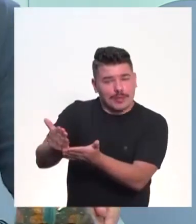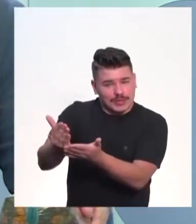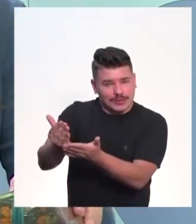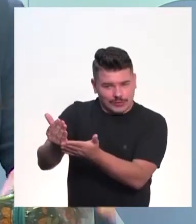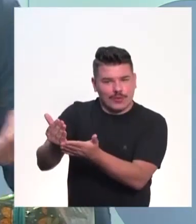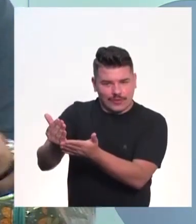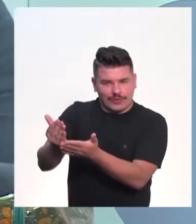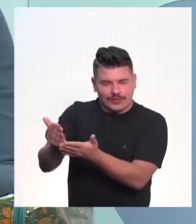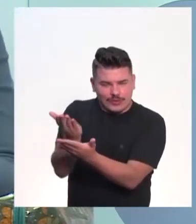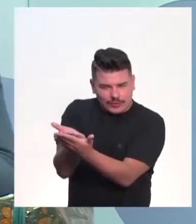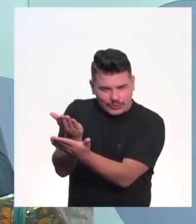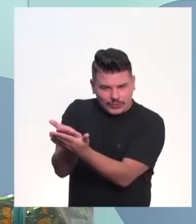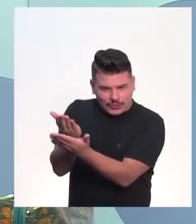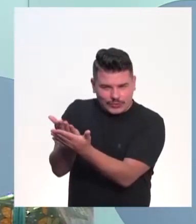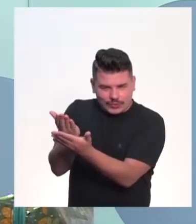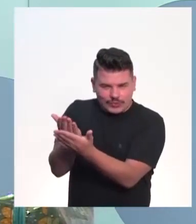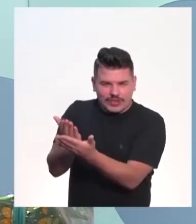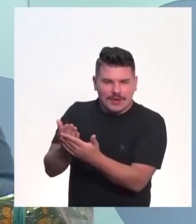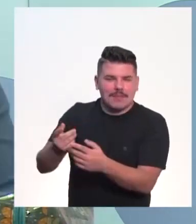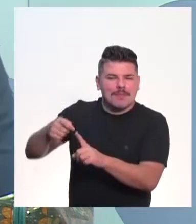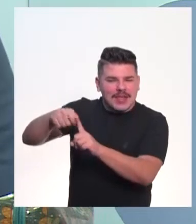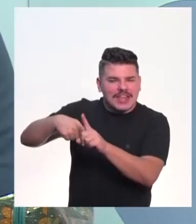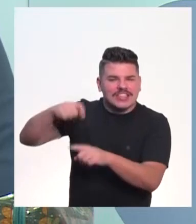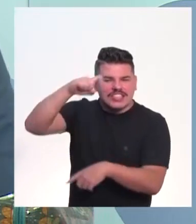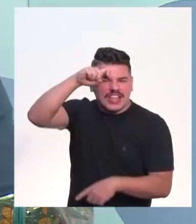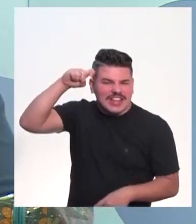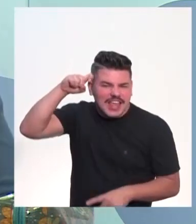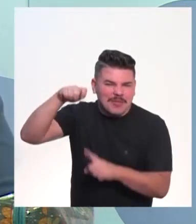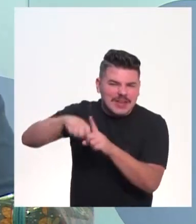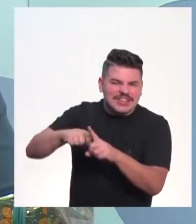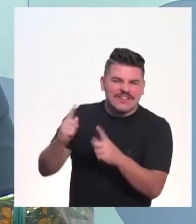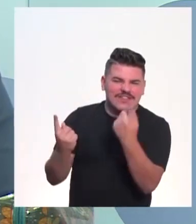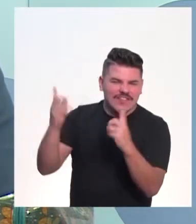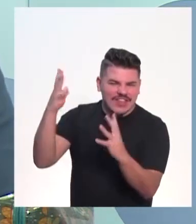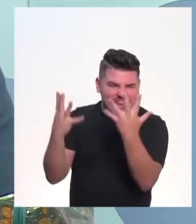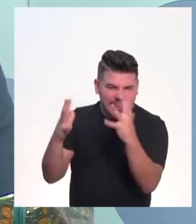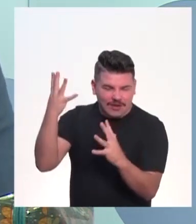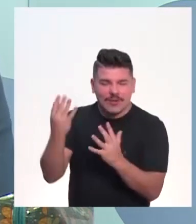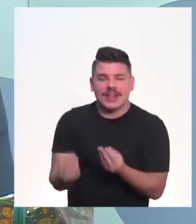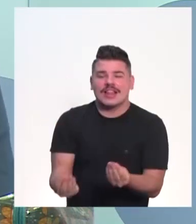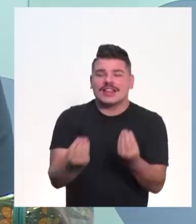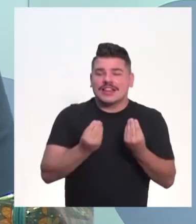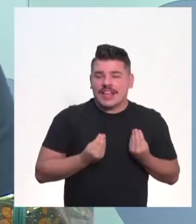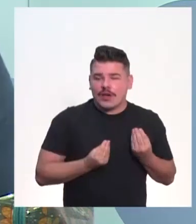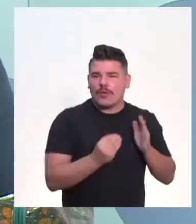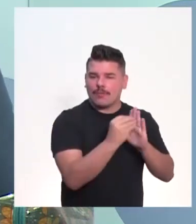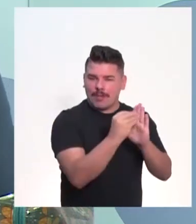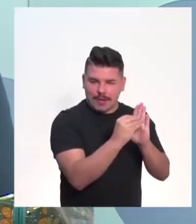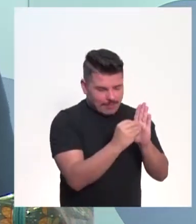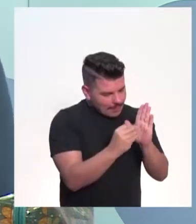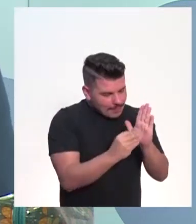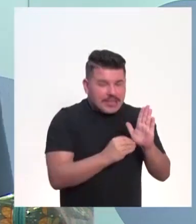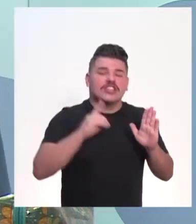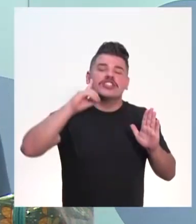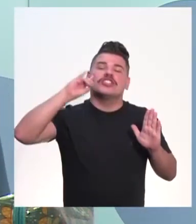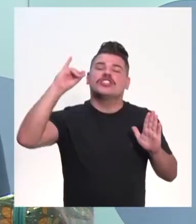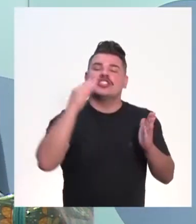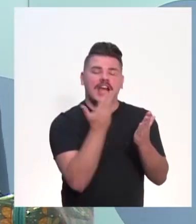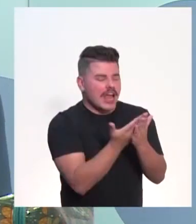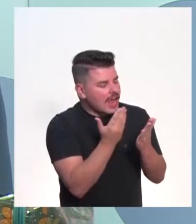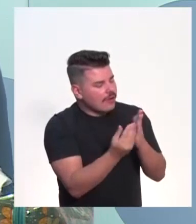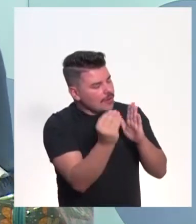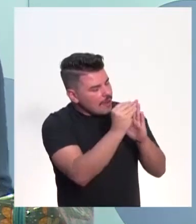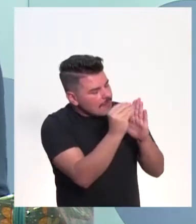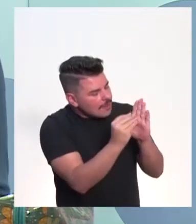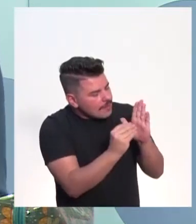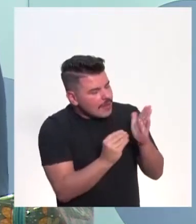gente material, entregaram para a gente a grade, né, do horário, o que a gente ia ter de disciplina. Nesse momento, a gente